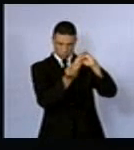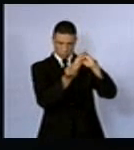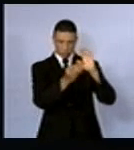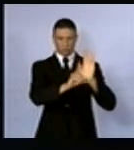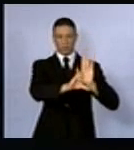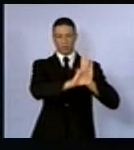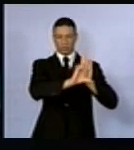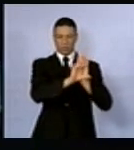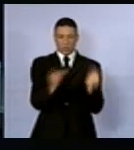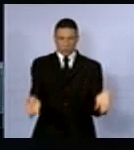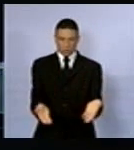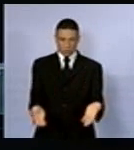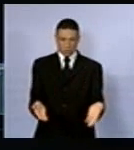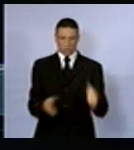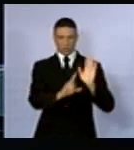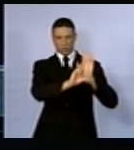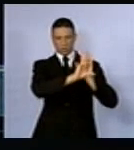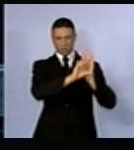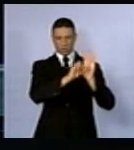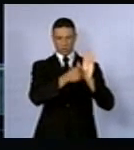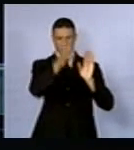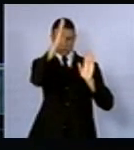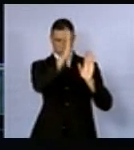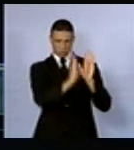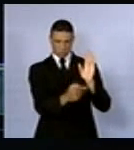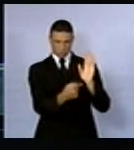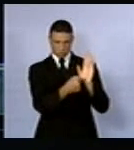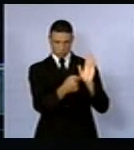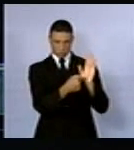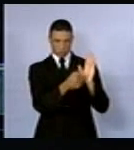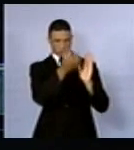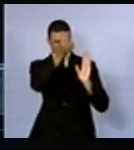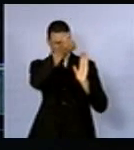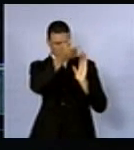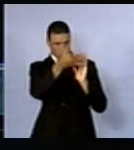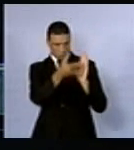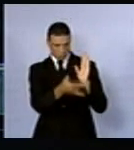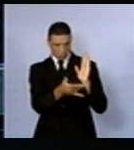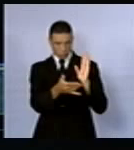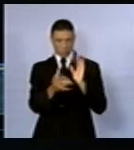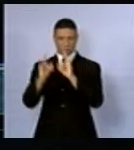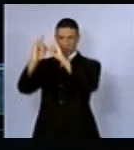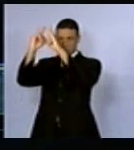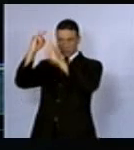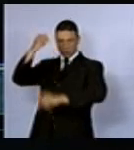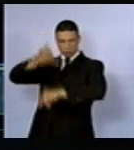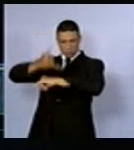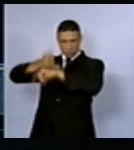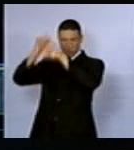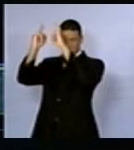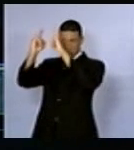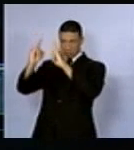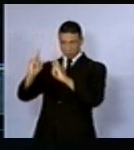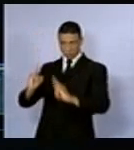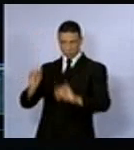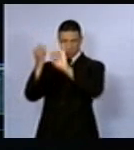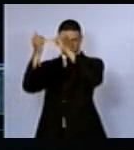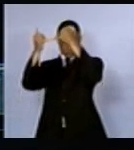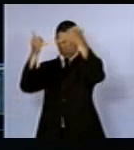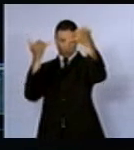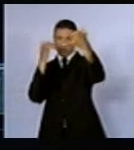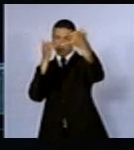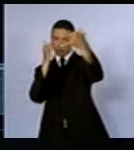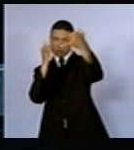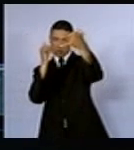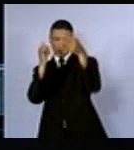brasileira define uma emissão de energia de campo magnético, e aqui nós vamos nos fixar,